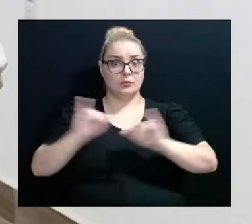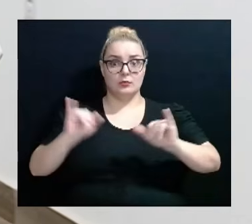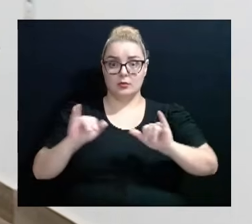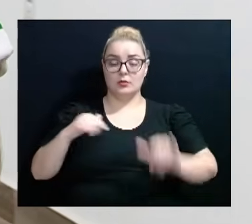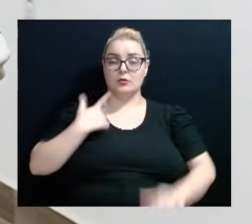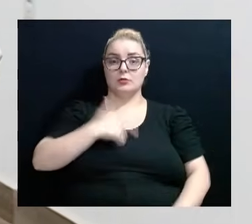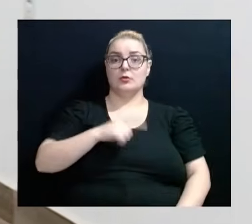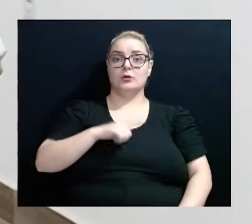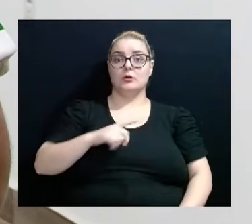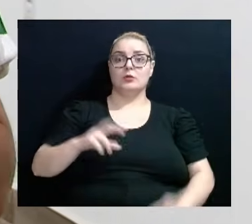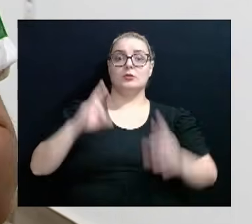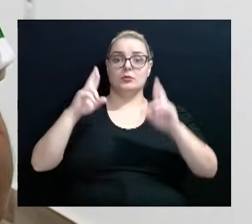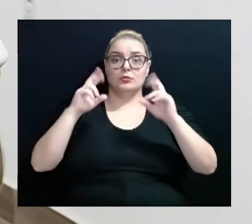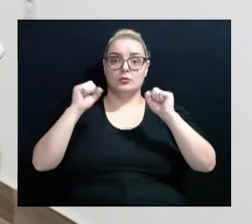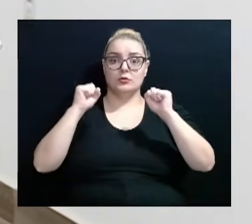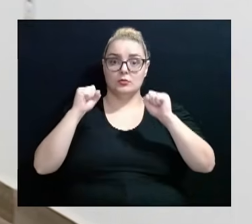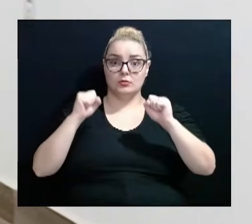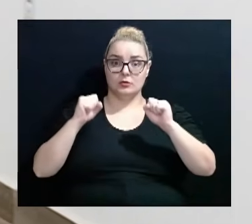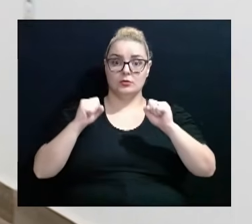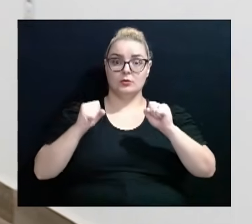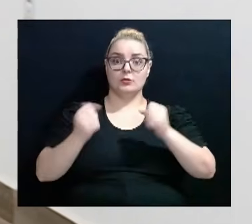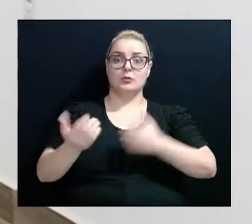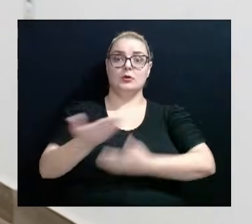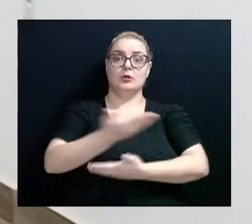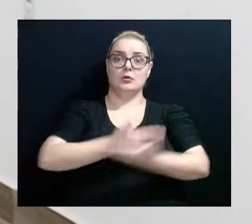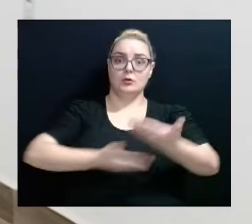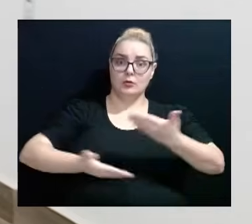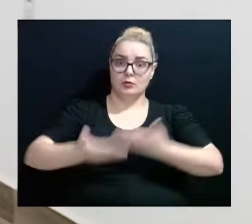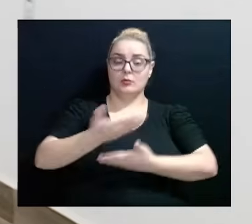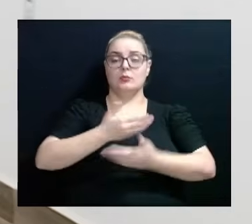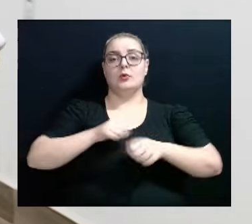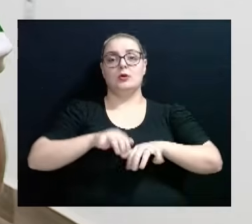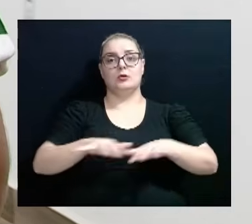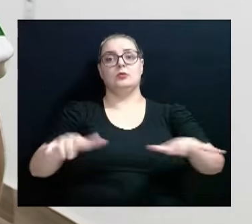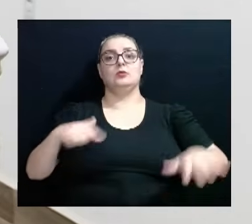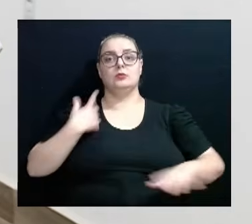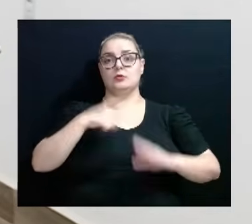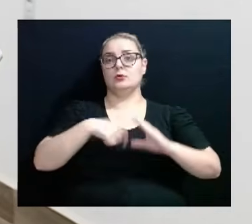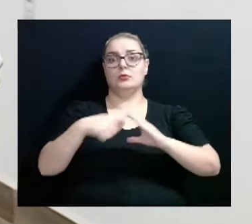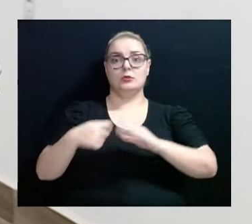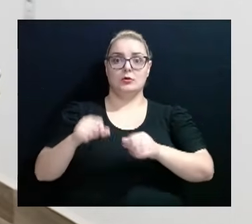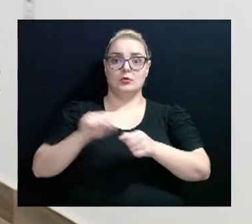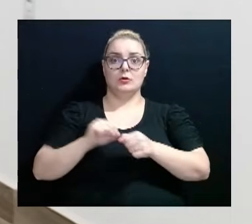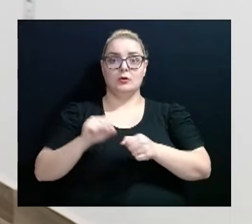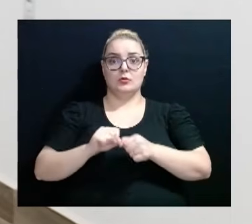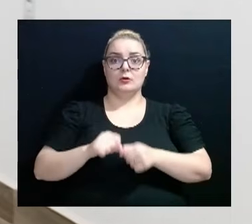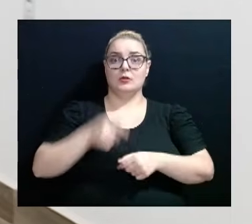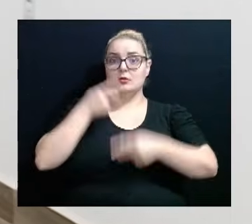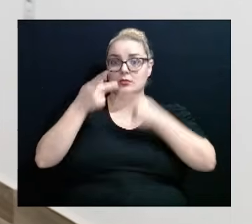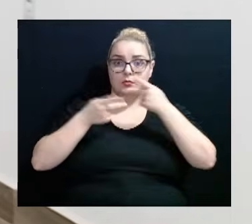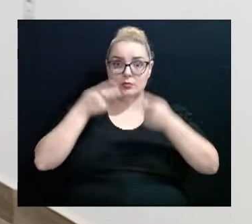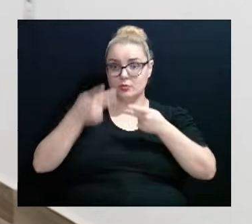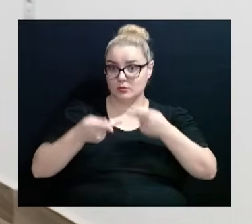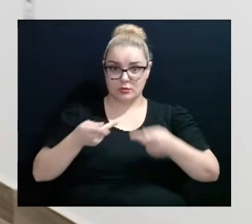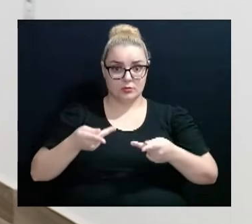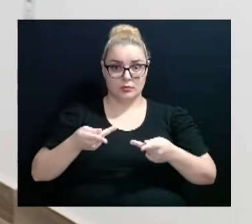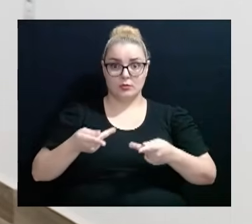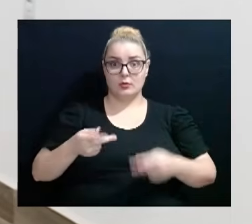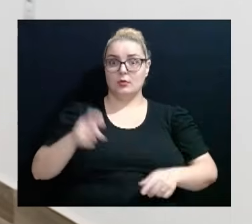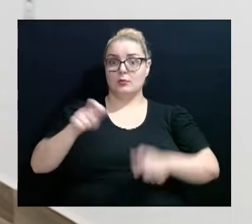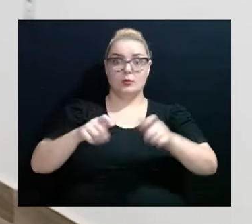daí, teve uma ampla divulgação. Nós tivemos a torcida compartilhando os nossos